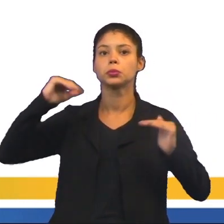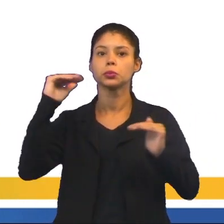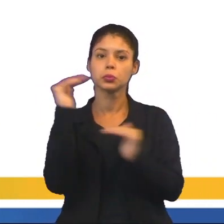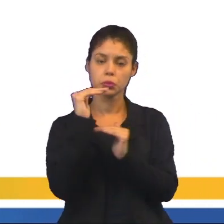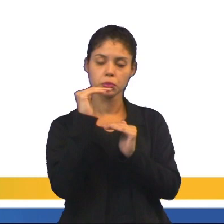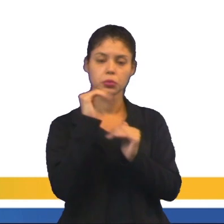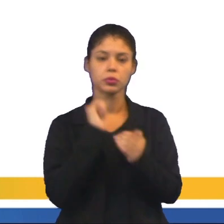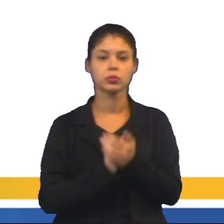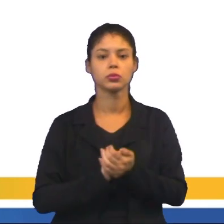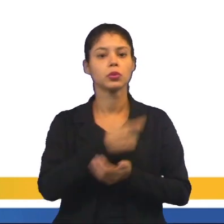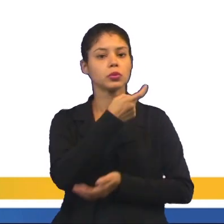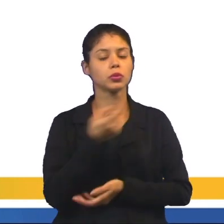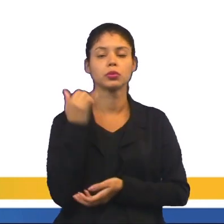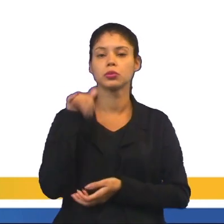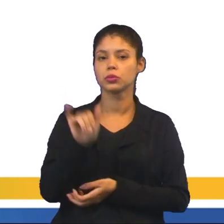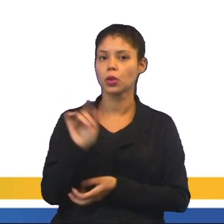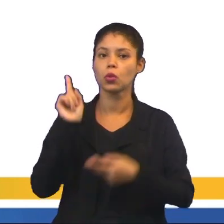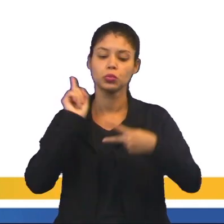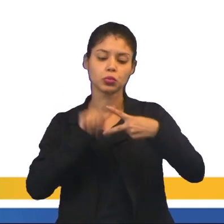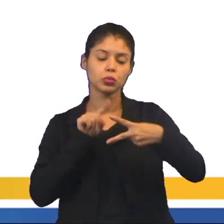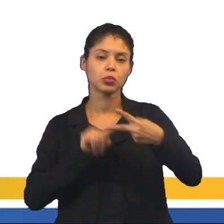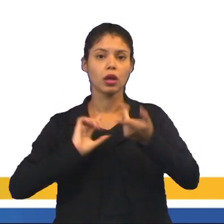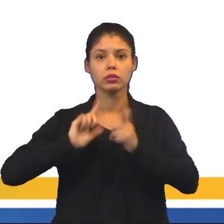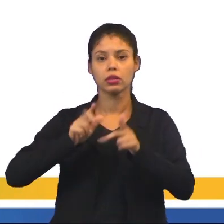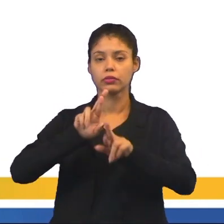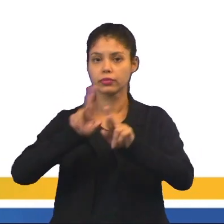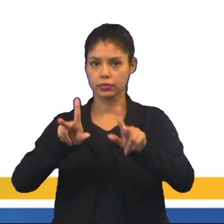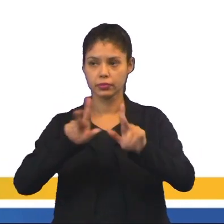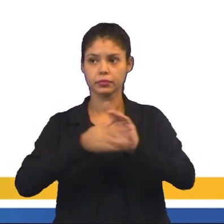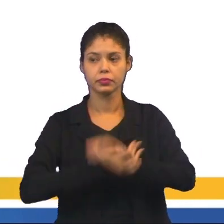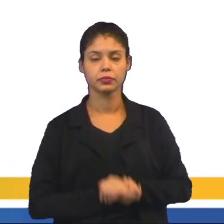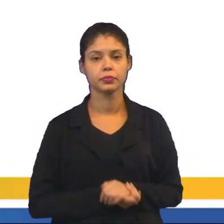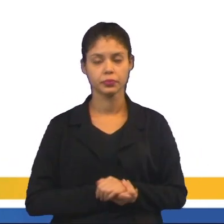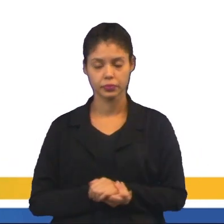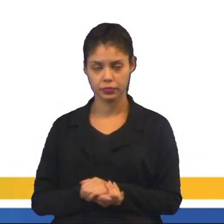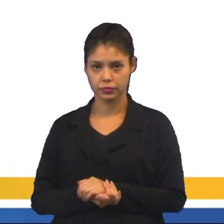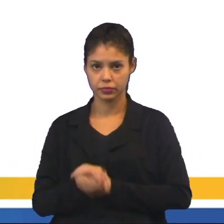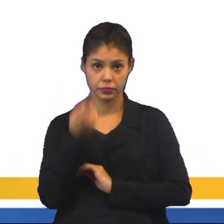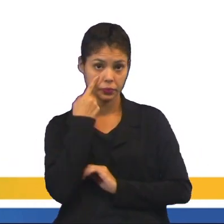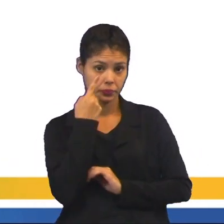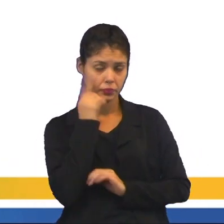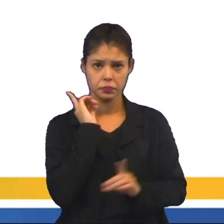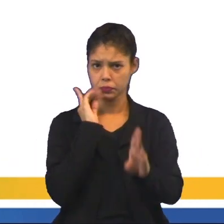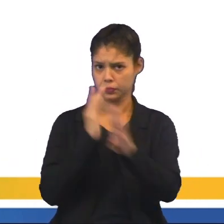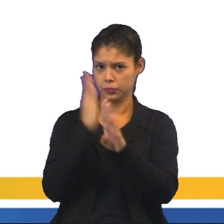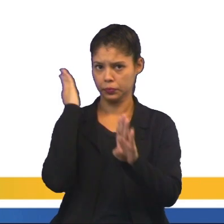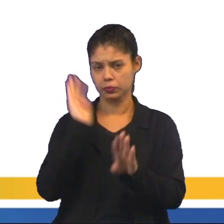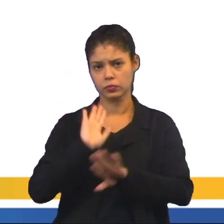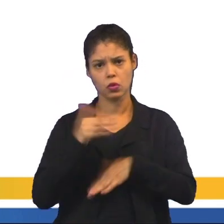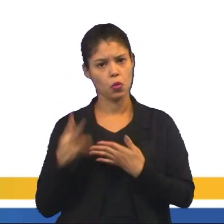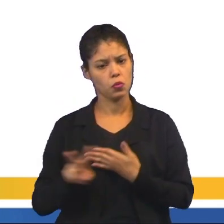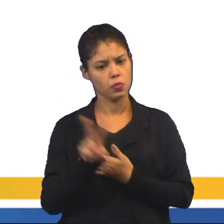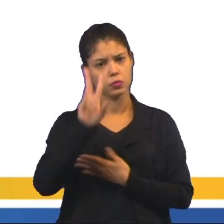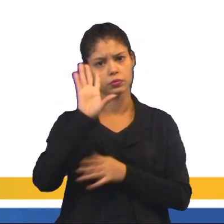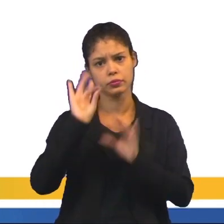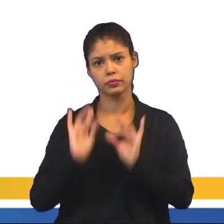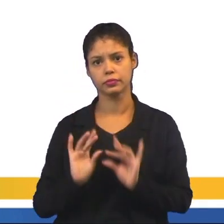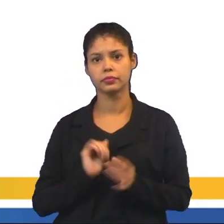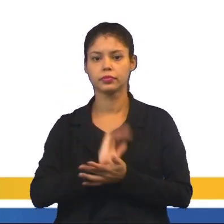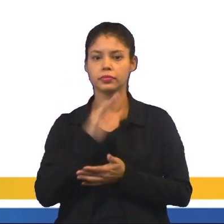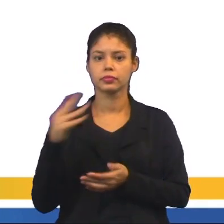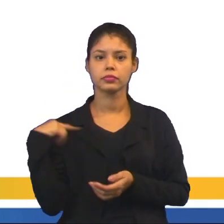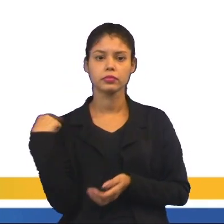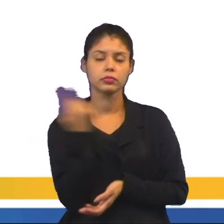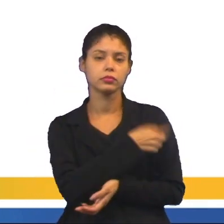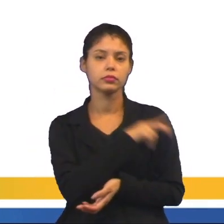seja, x e y são duas letras diferentes. Então, nós temos aí que descobrir o valor dela. Então, quando ele